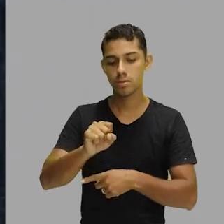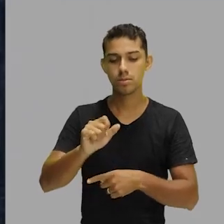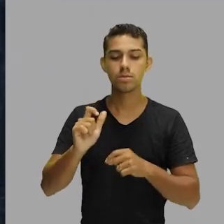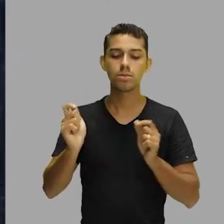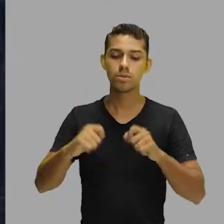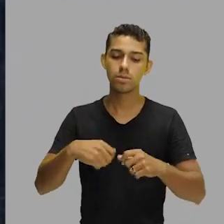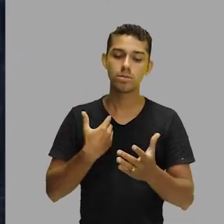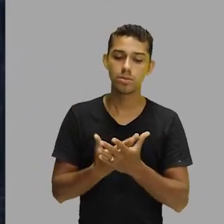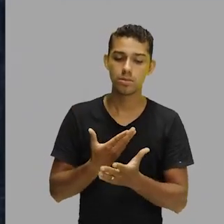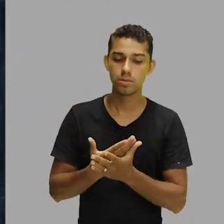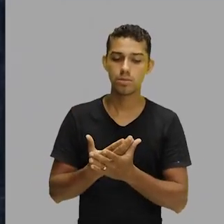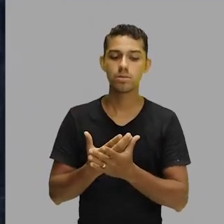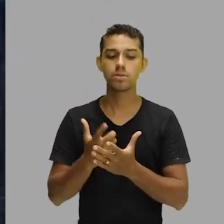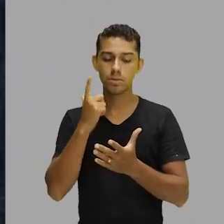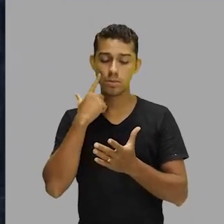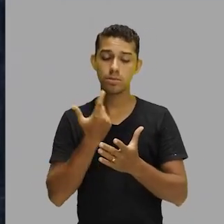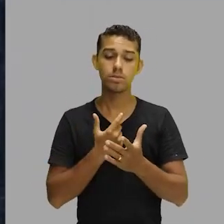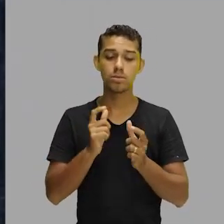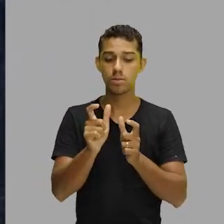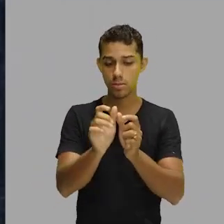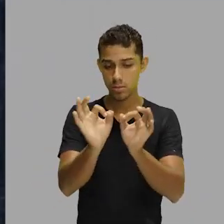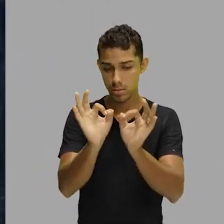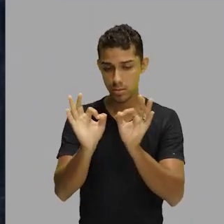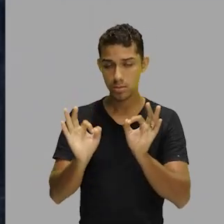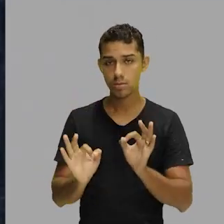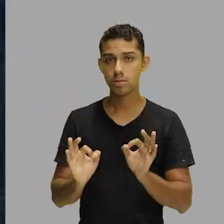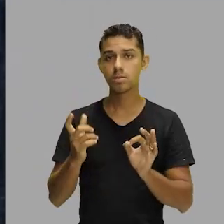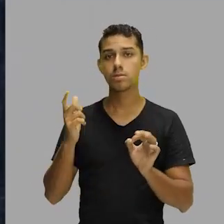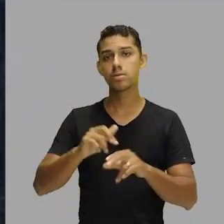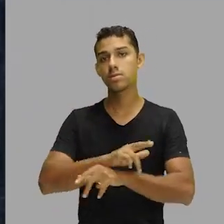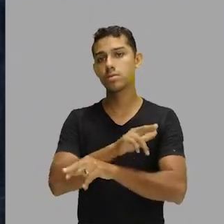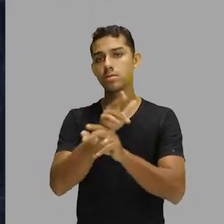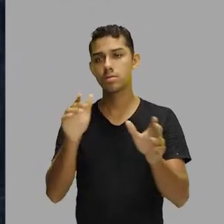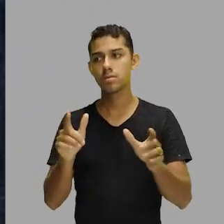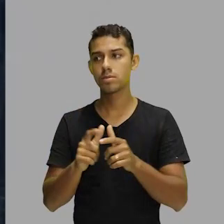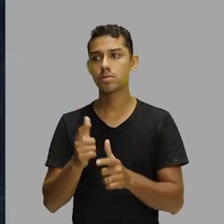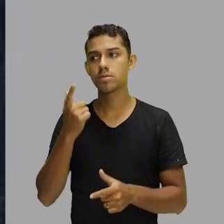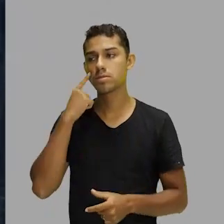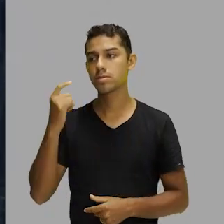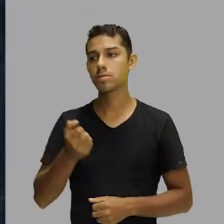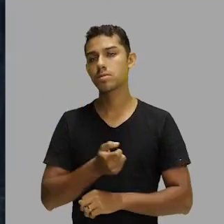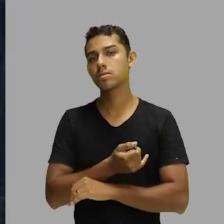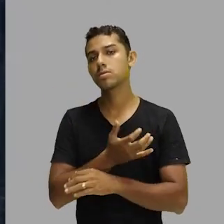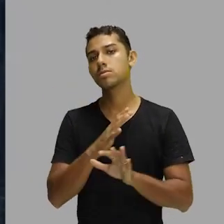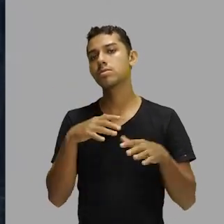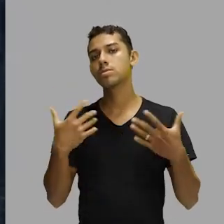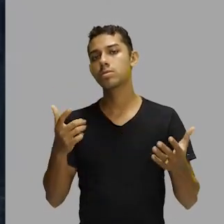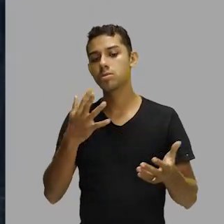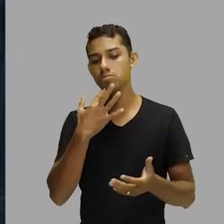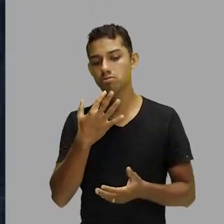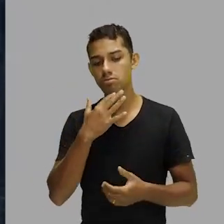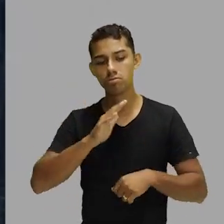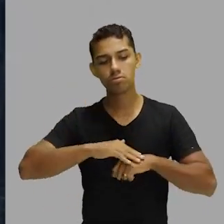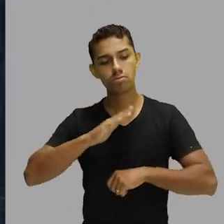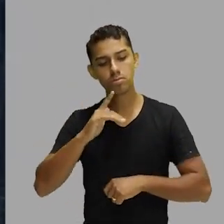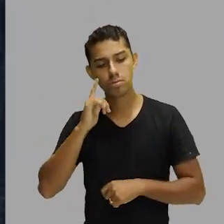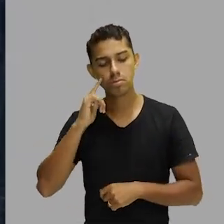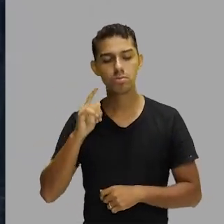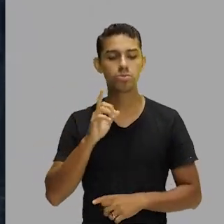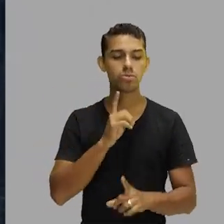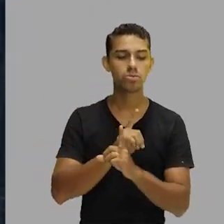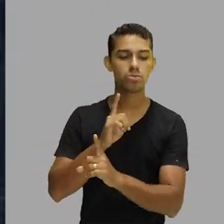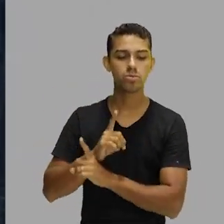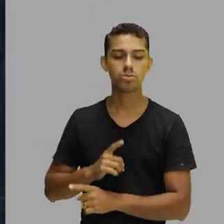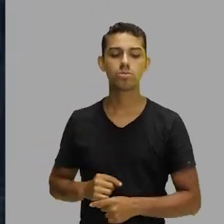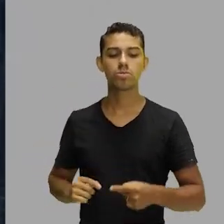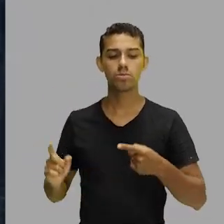ser estudadas com base na sua morfologia. Elas podem ter vários formatos. Quais são os formatos mais conhecidos de